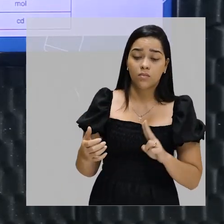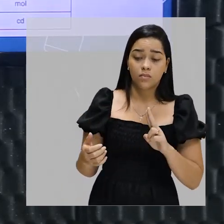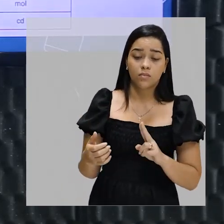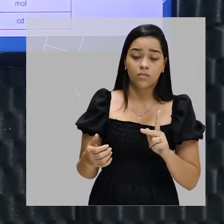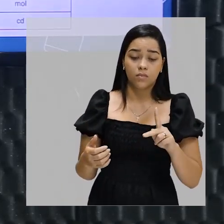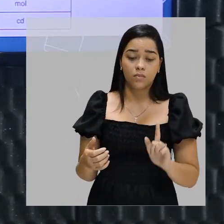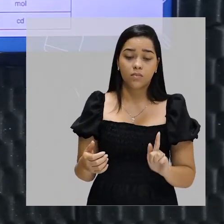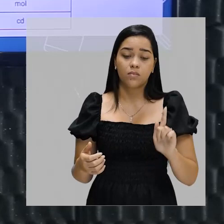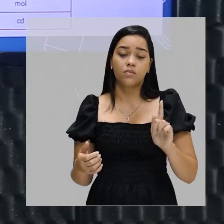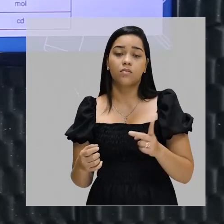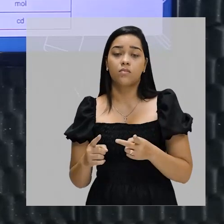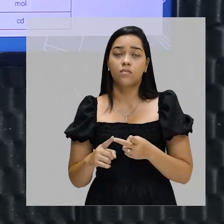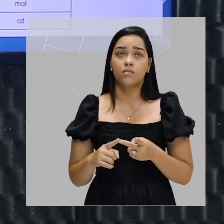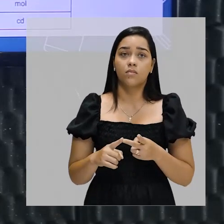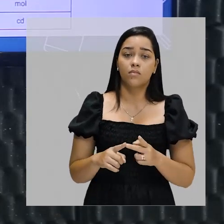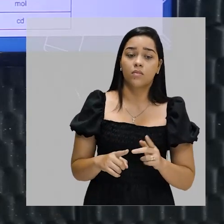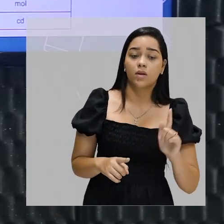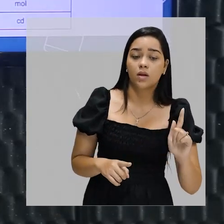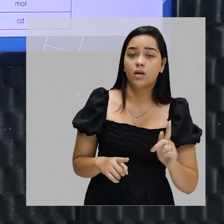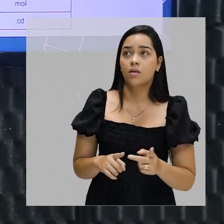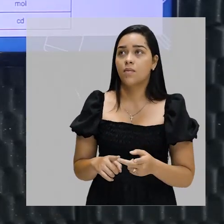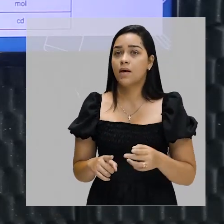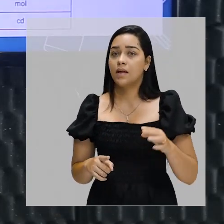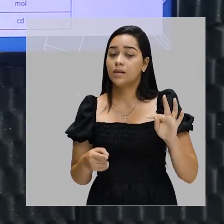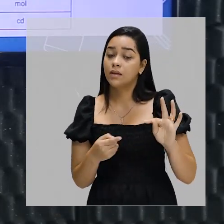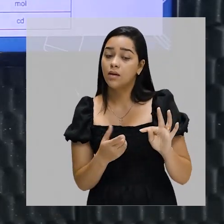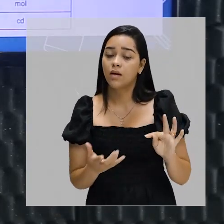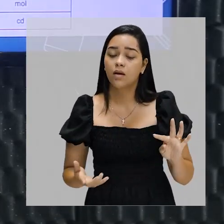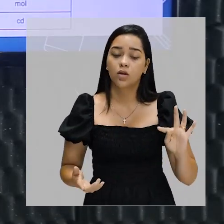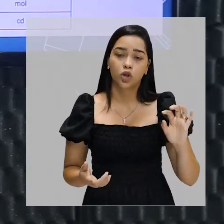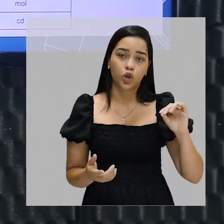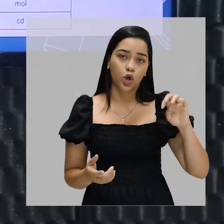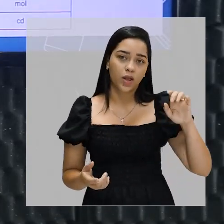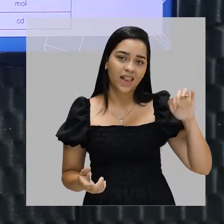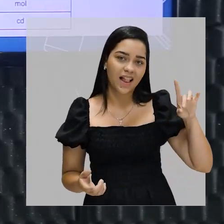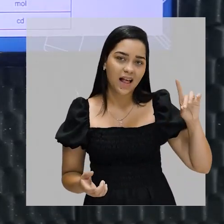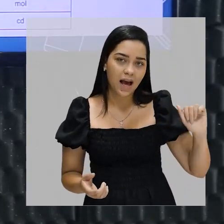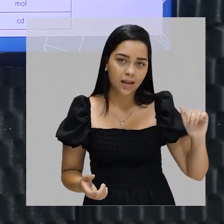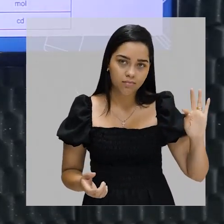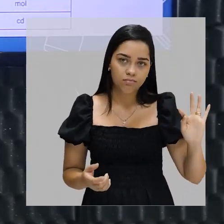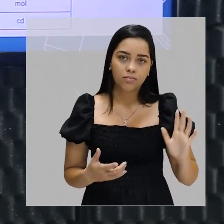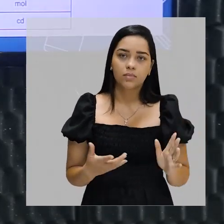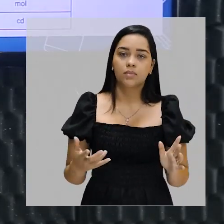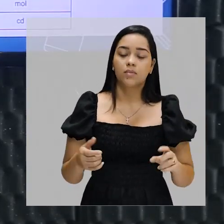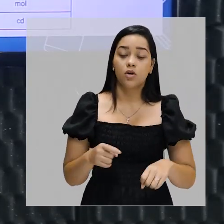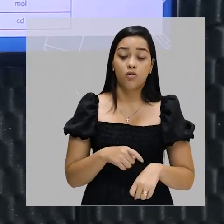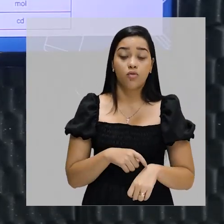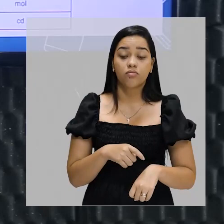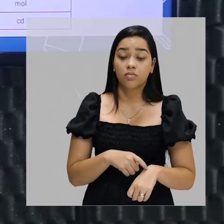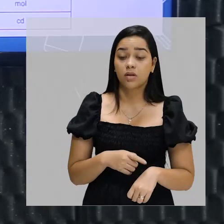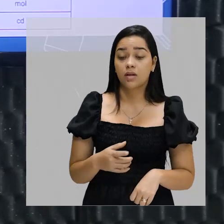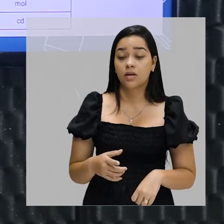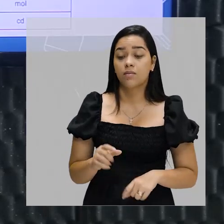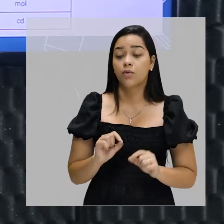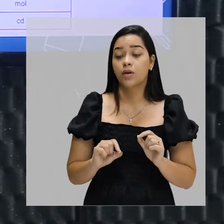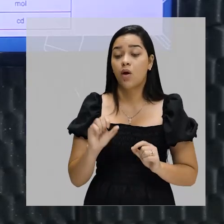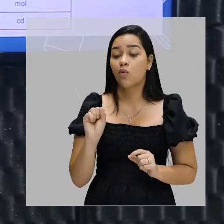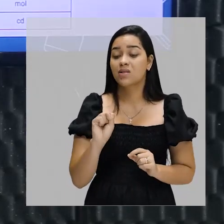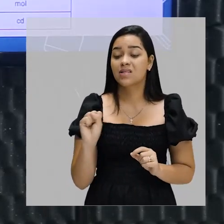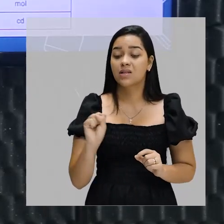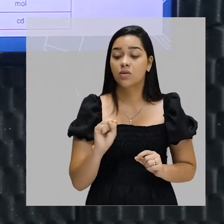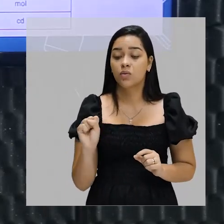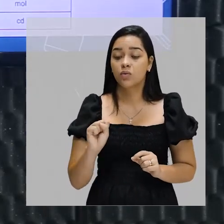grama, nós temos a tonelada, certo? Com relação ao tempo, a unidade padrão é o